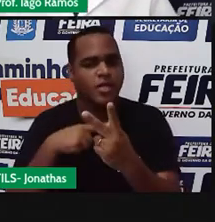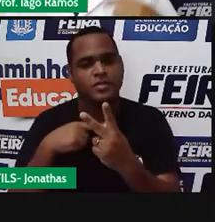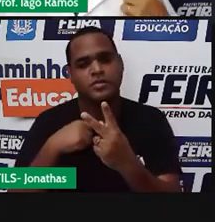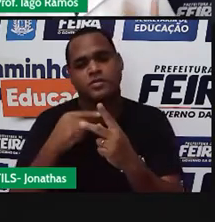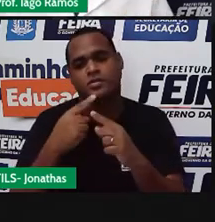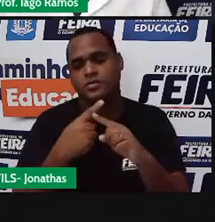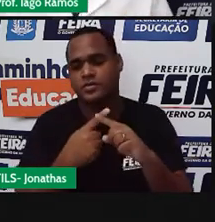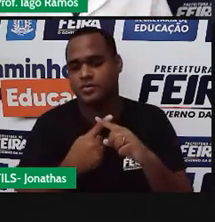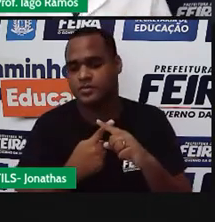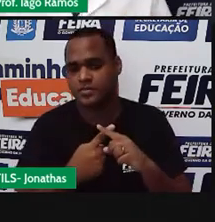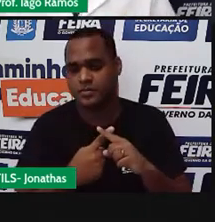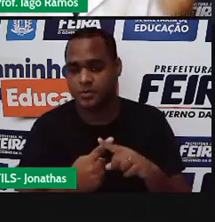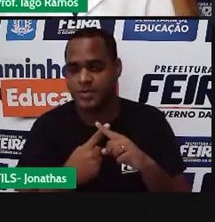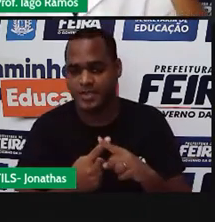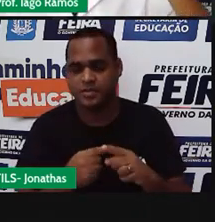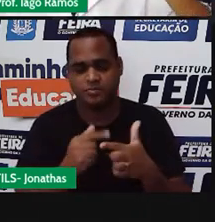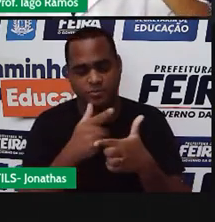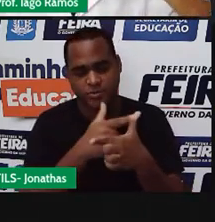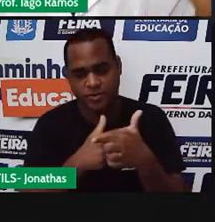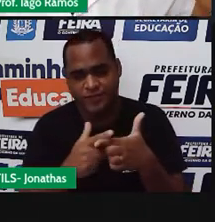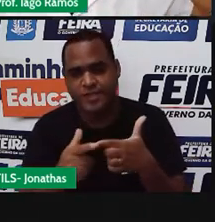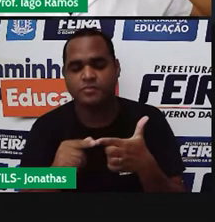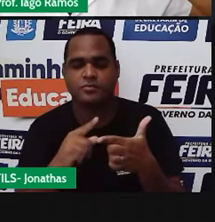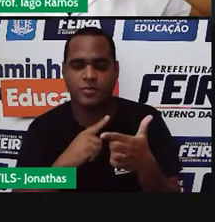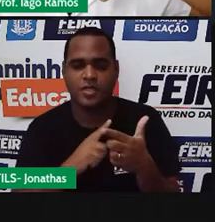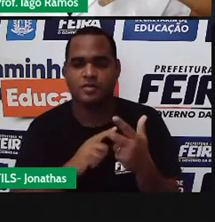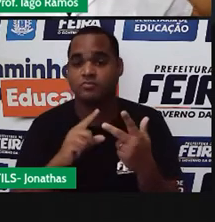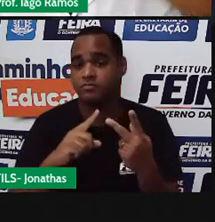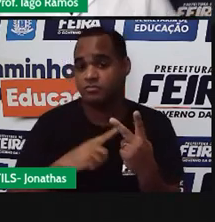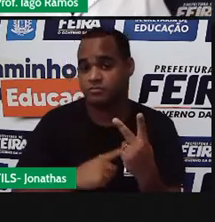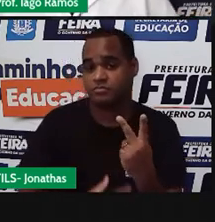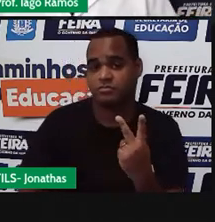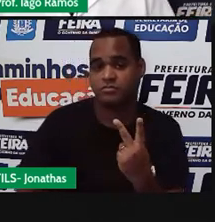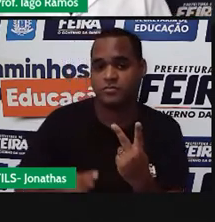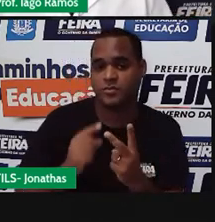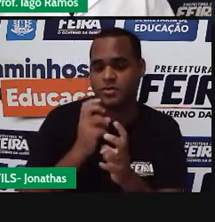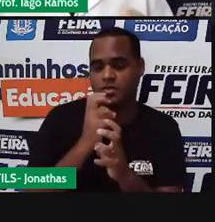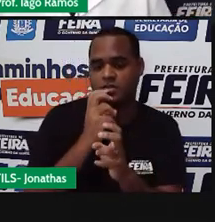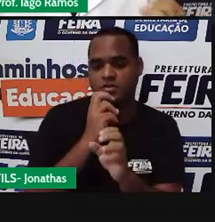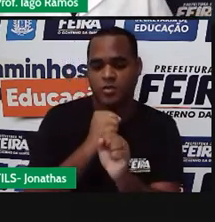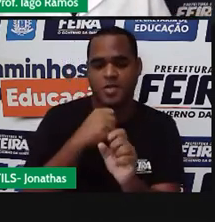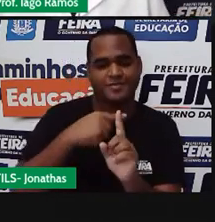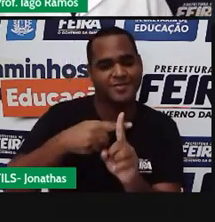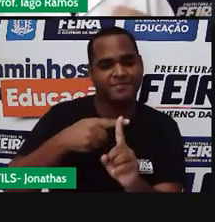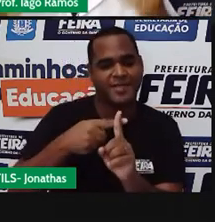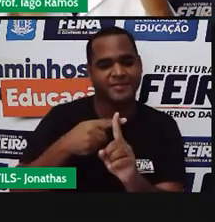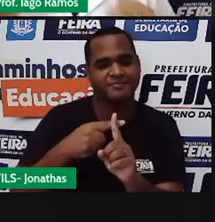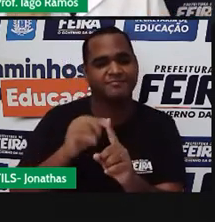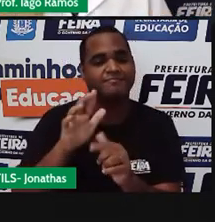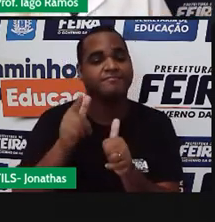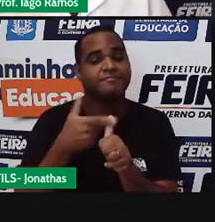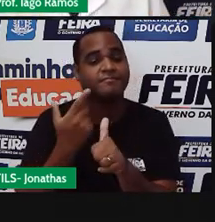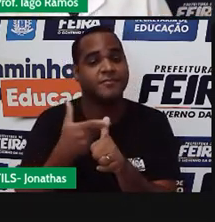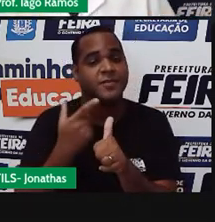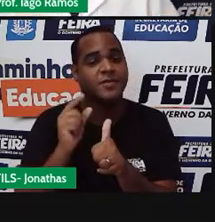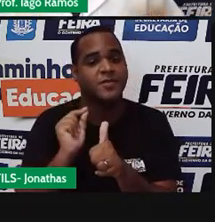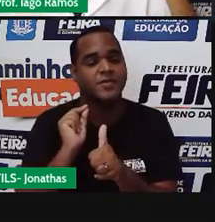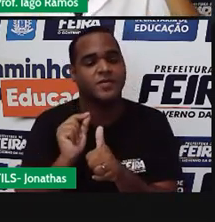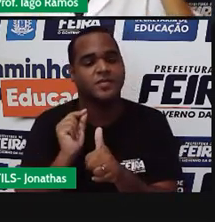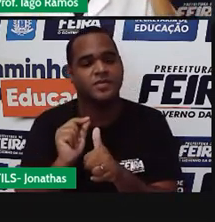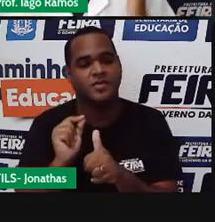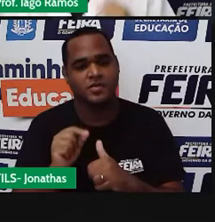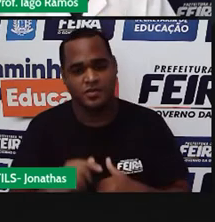a gente tem multiplicação e a gente tem adição quer que resolve primeiro nas contas